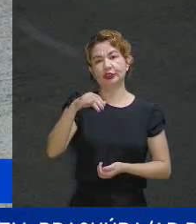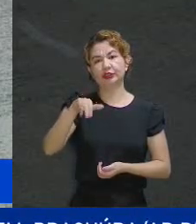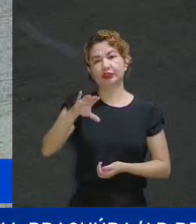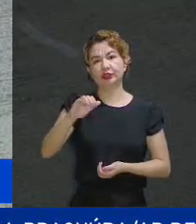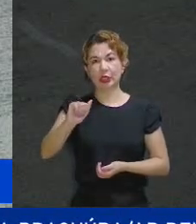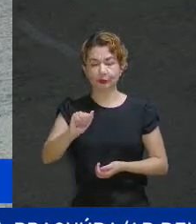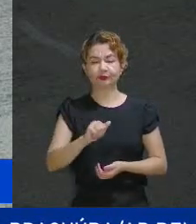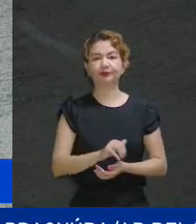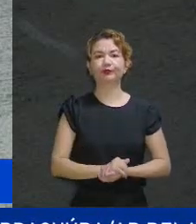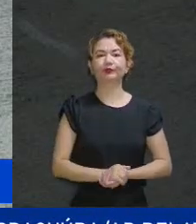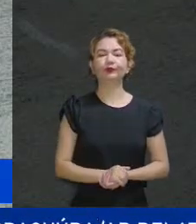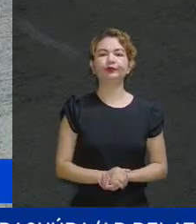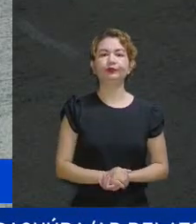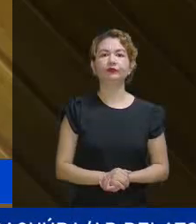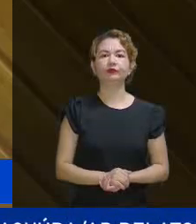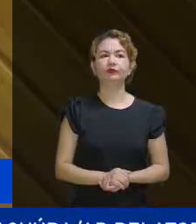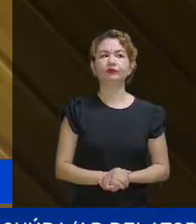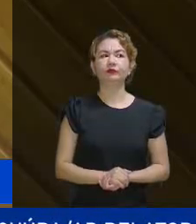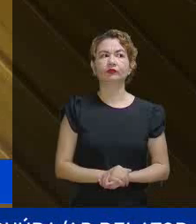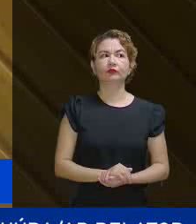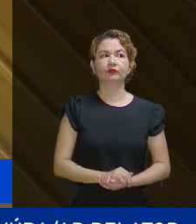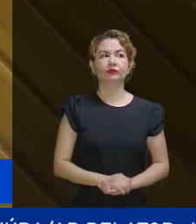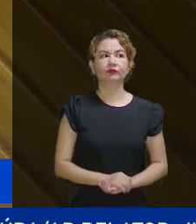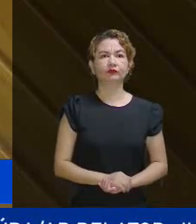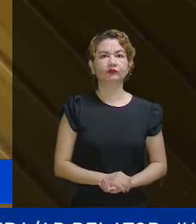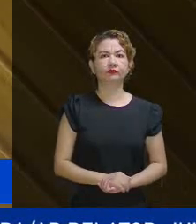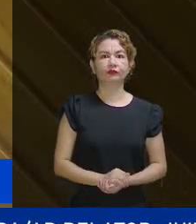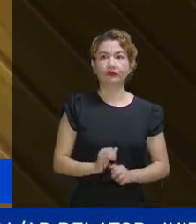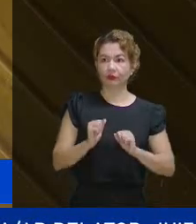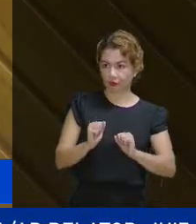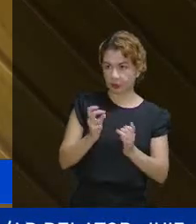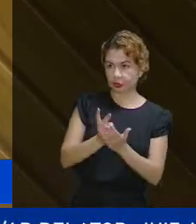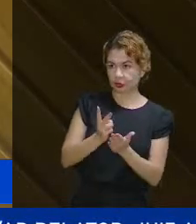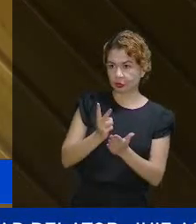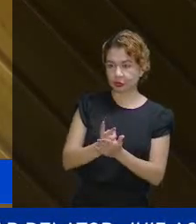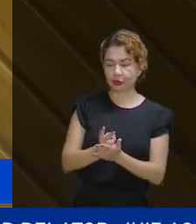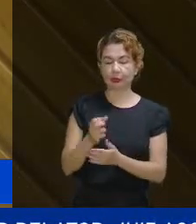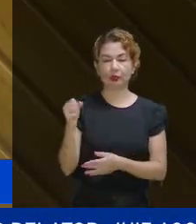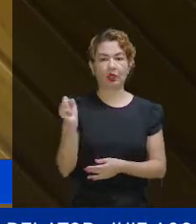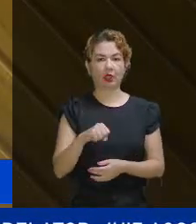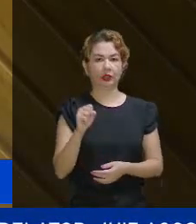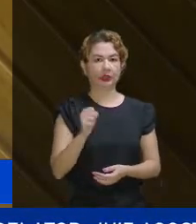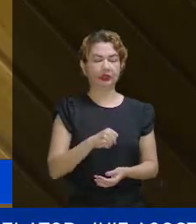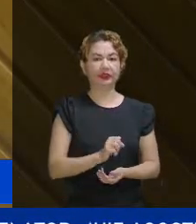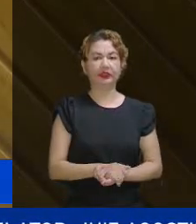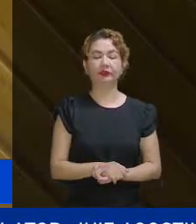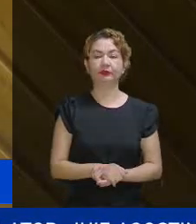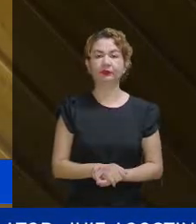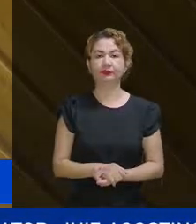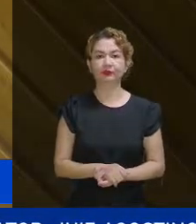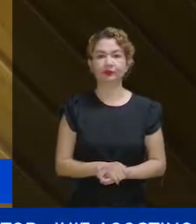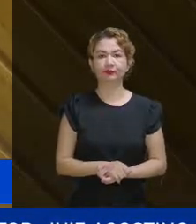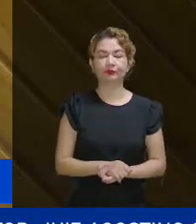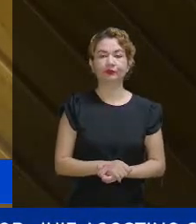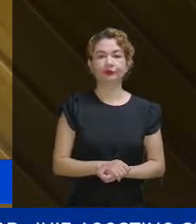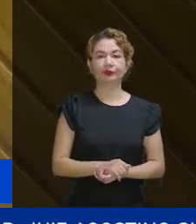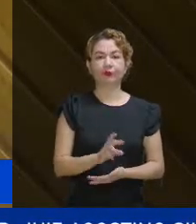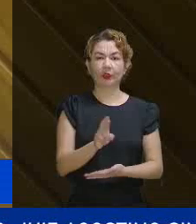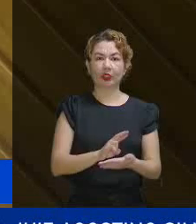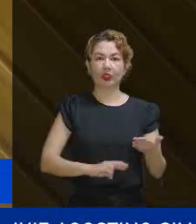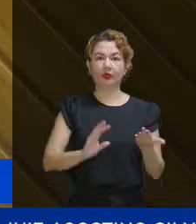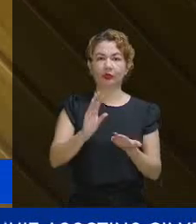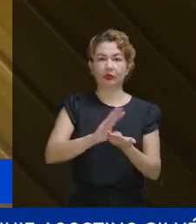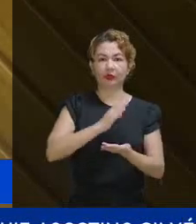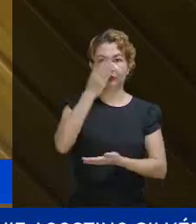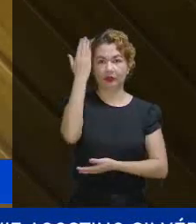excelência. Imagem ampla do plenário. Posso prosseguir, excelência? Sim, por favor. Obrigada. Foco na advogada Gláucia relatório de Costa.